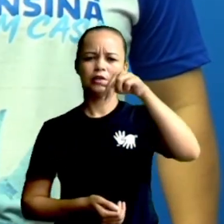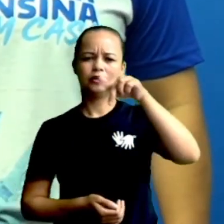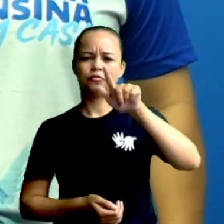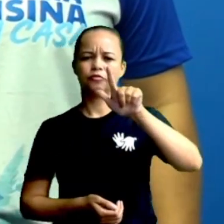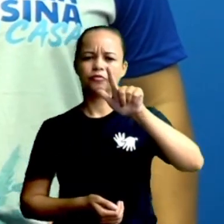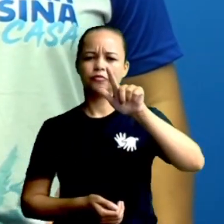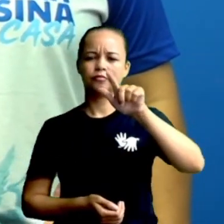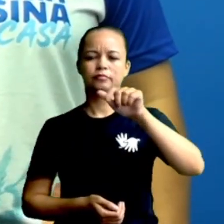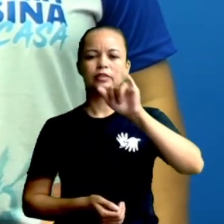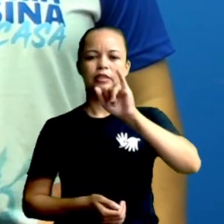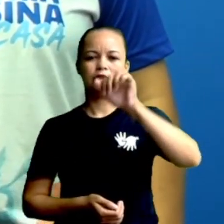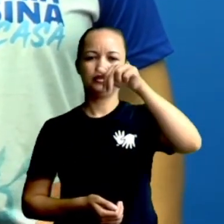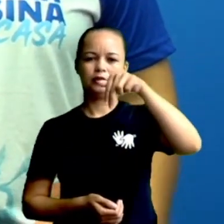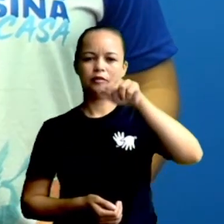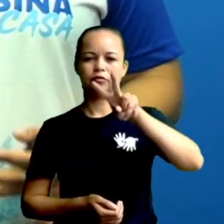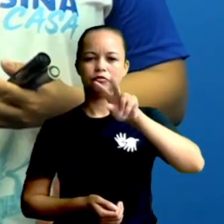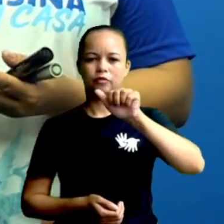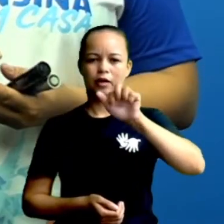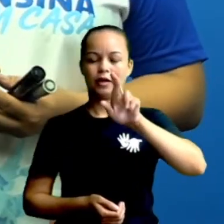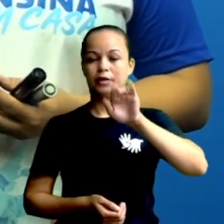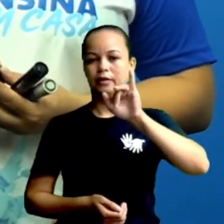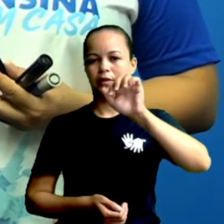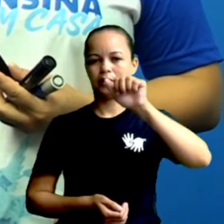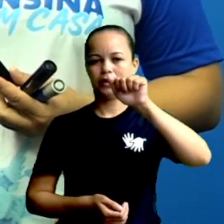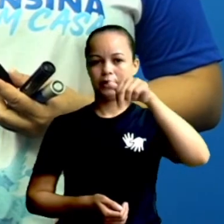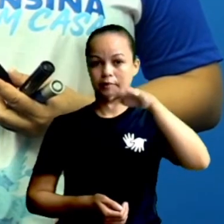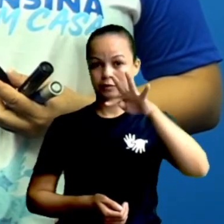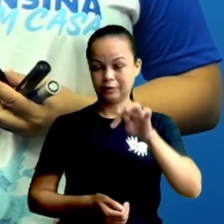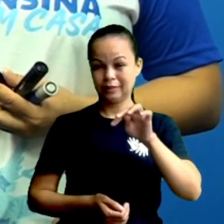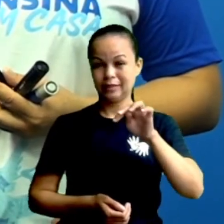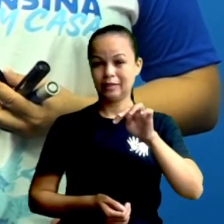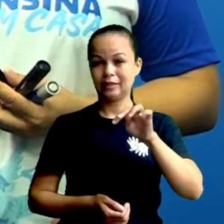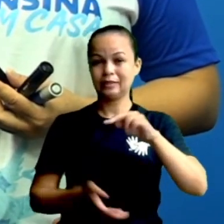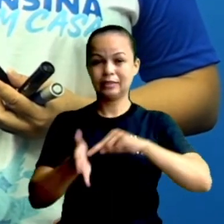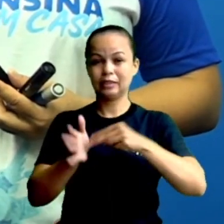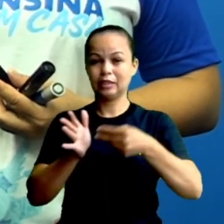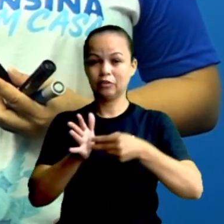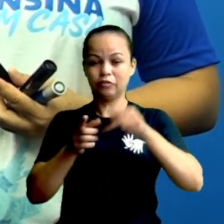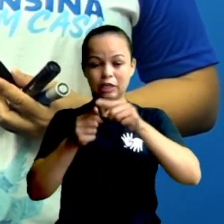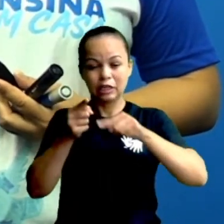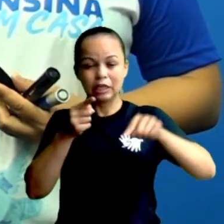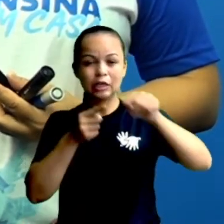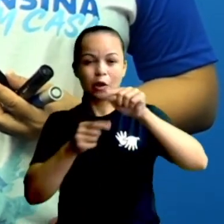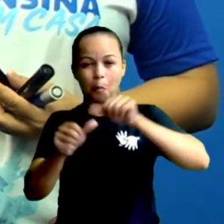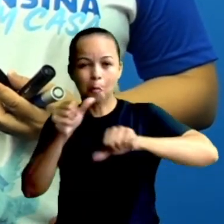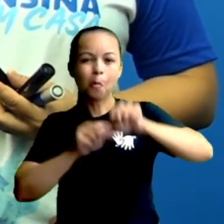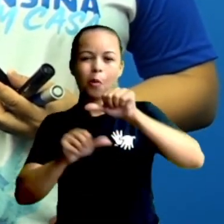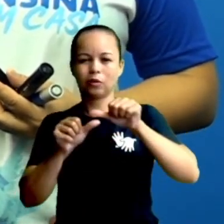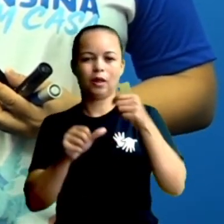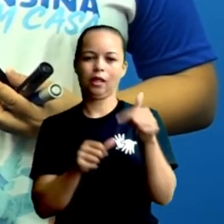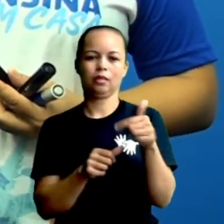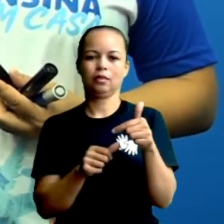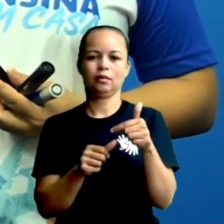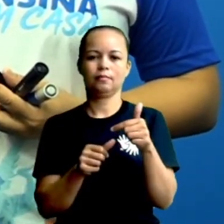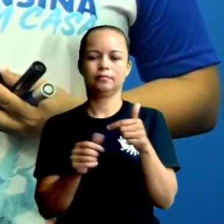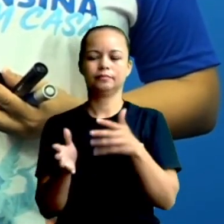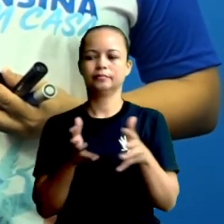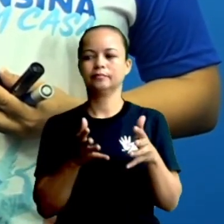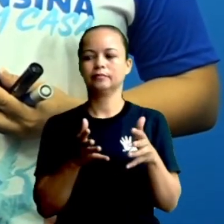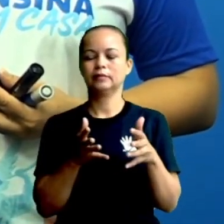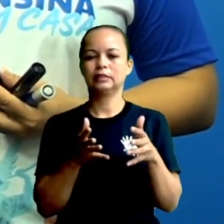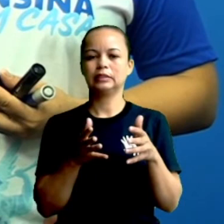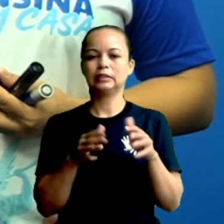Invariante é que não vai mudar. Um círculo, por exemplo, um círculo. Se eu